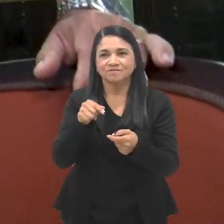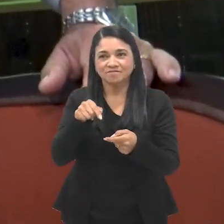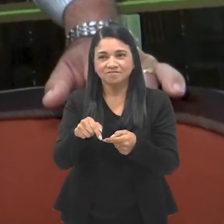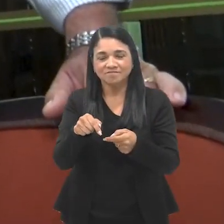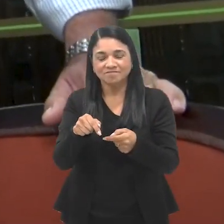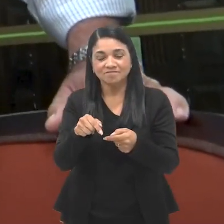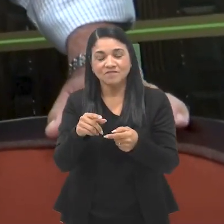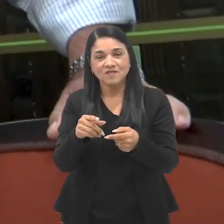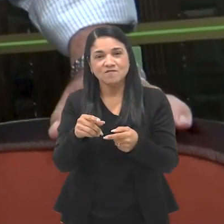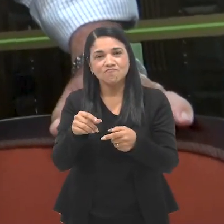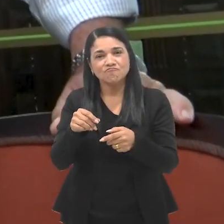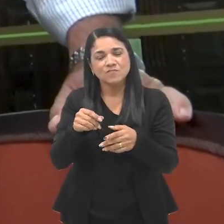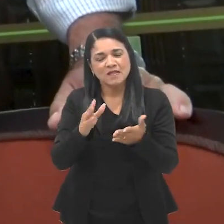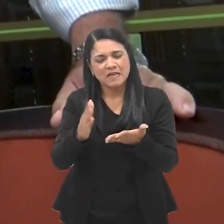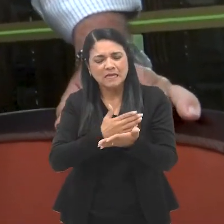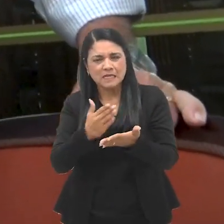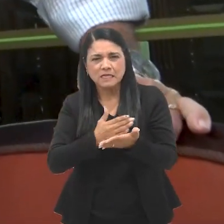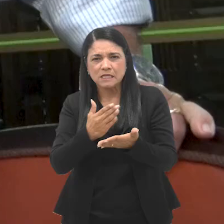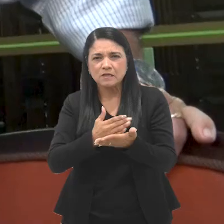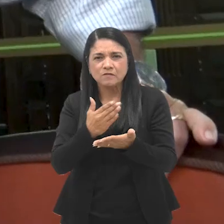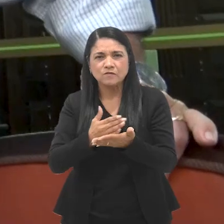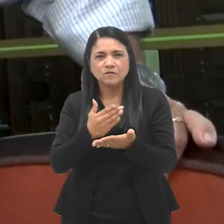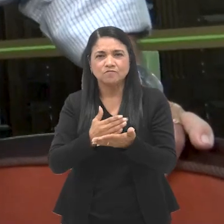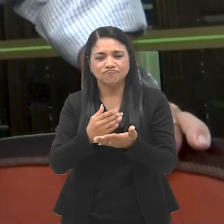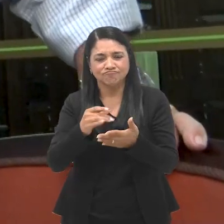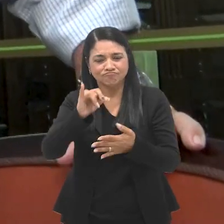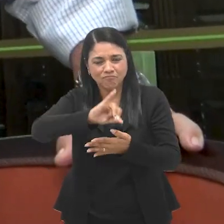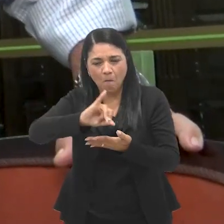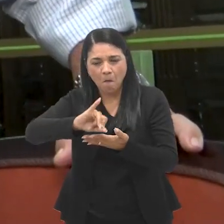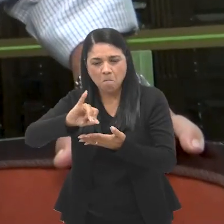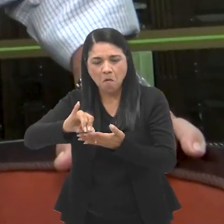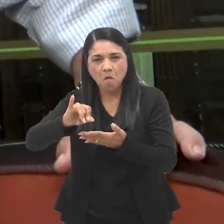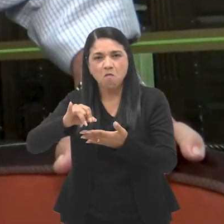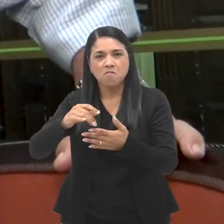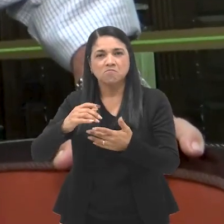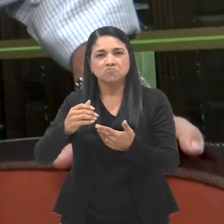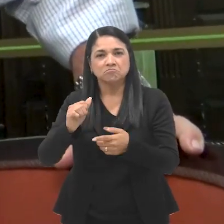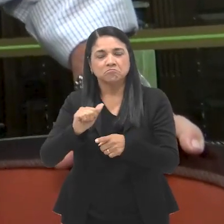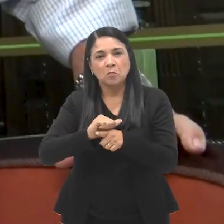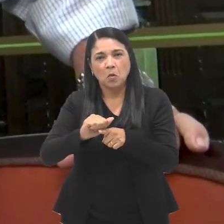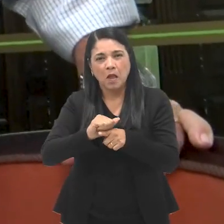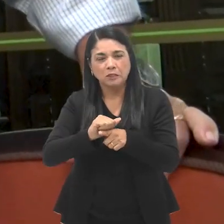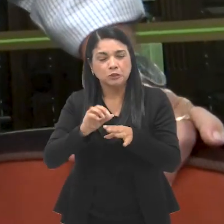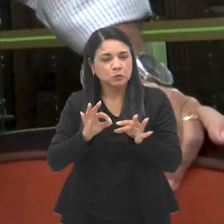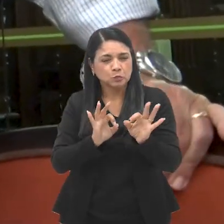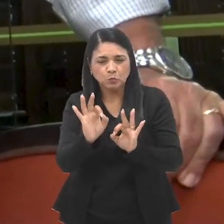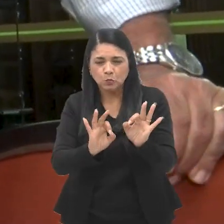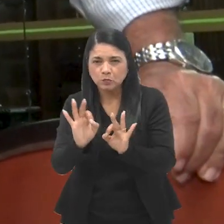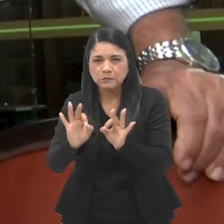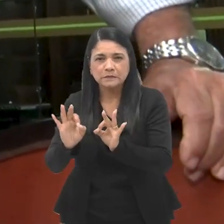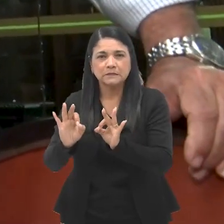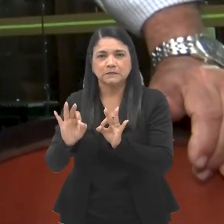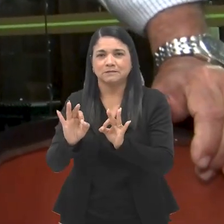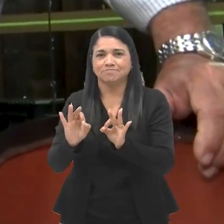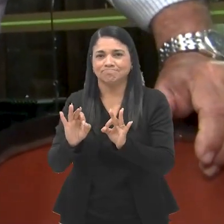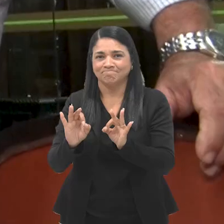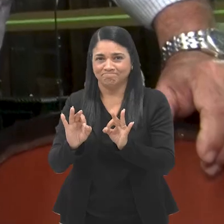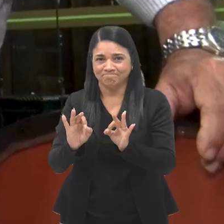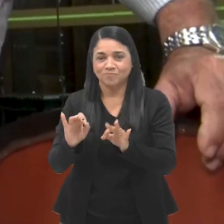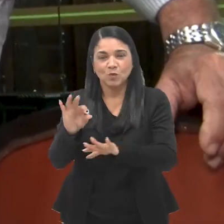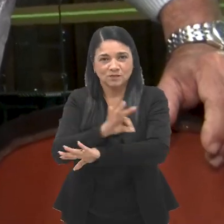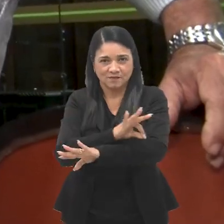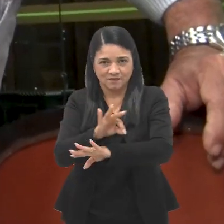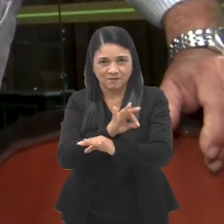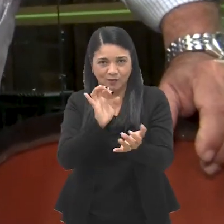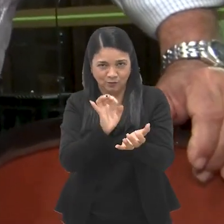Sensacional. Aqui colocamos livros, cadernos, vários. Tudo projetado,